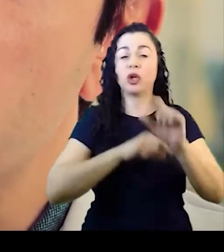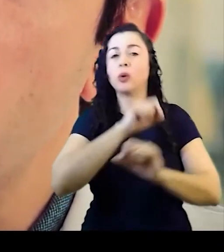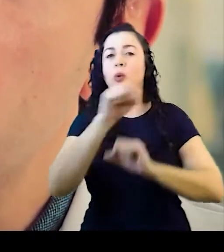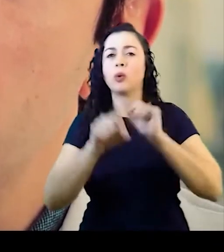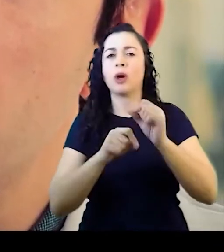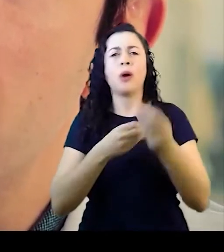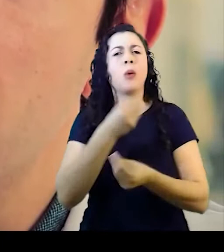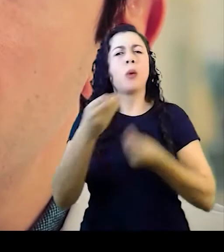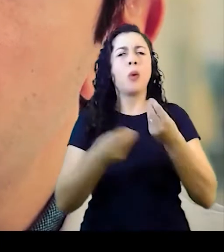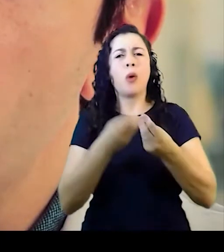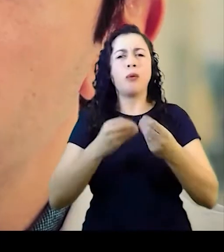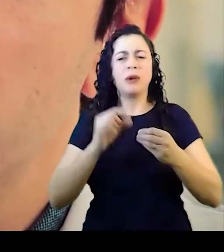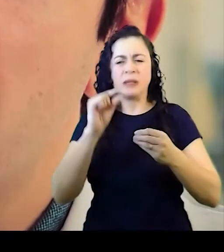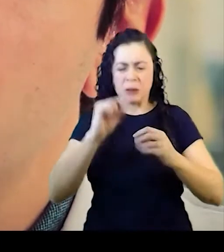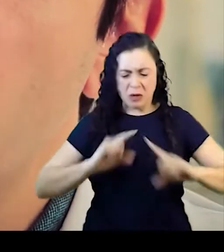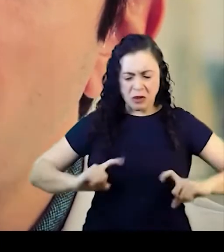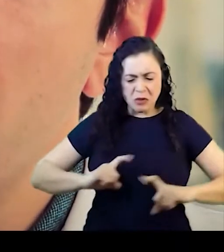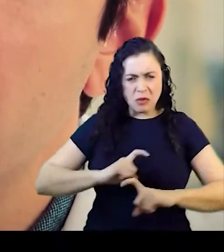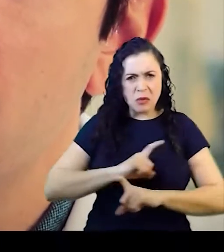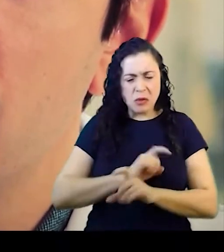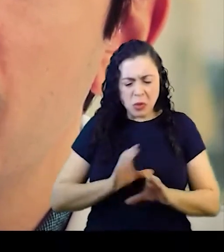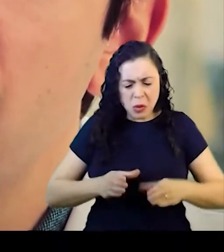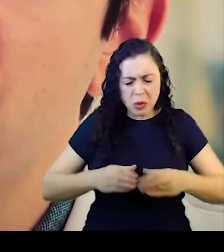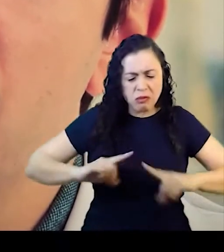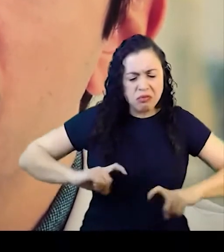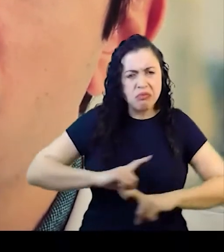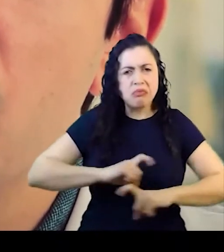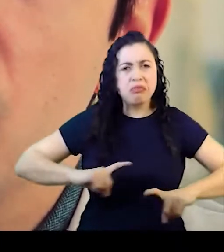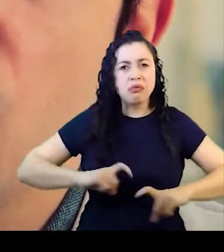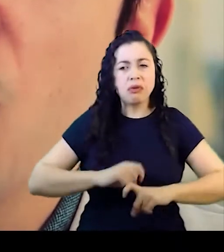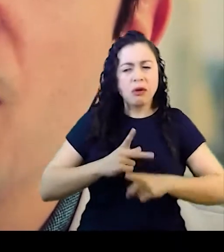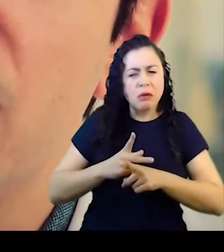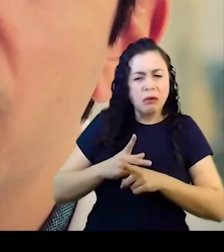essa microbiota ela pode atuar na